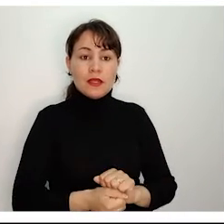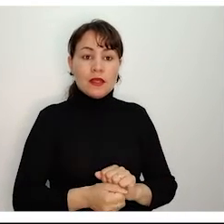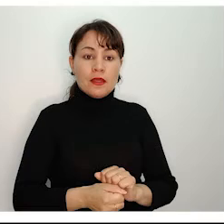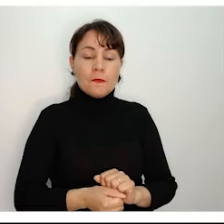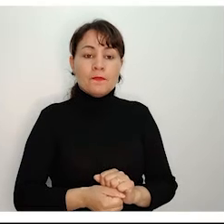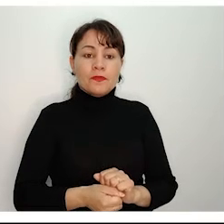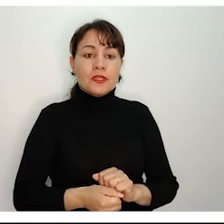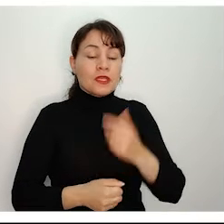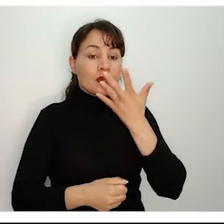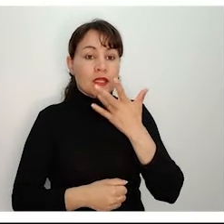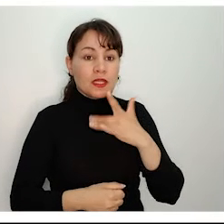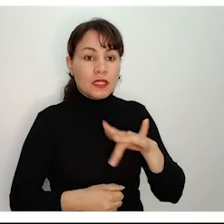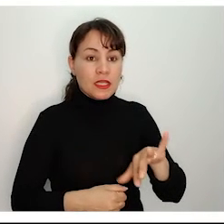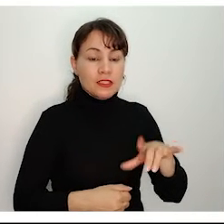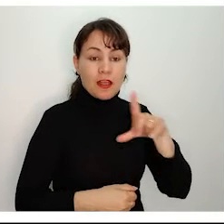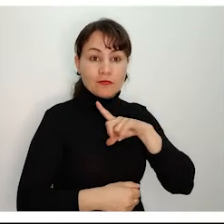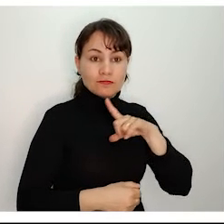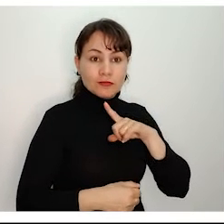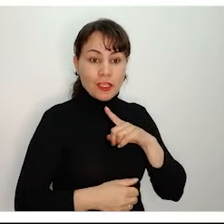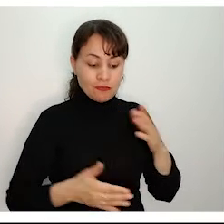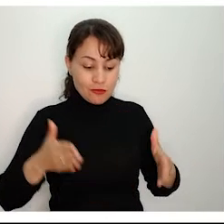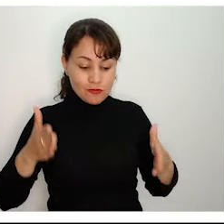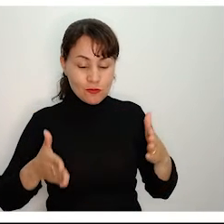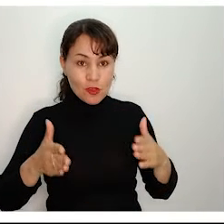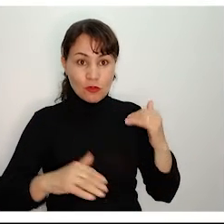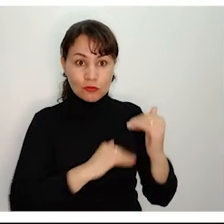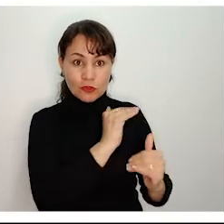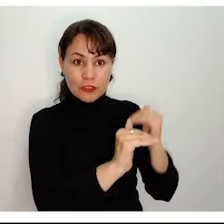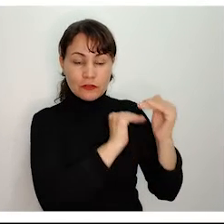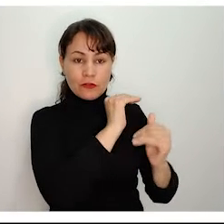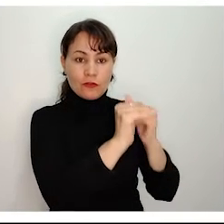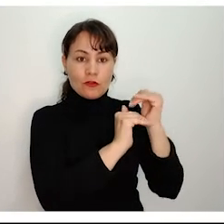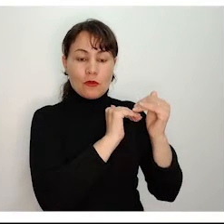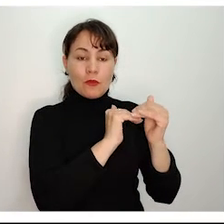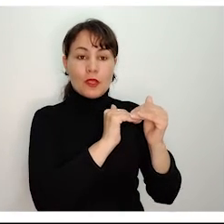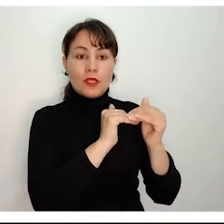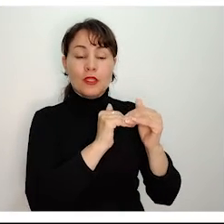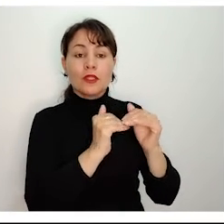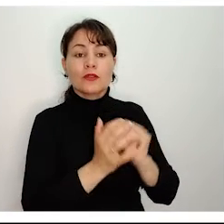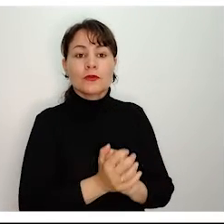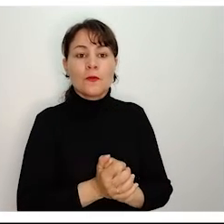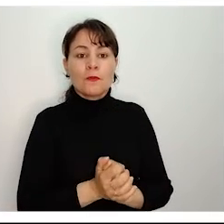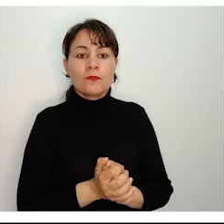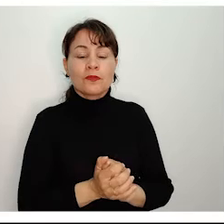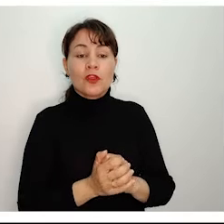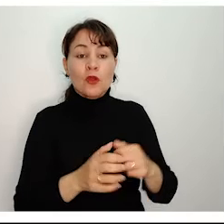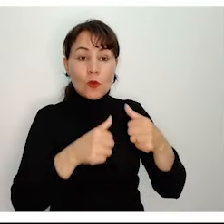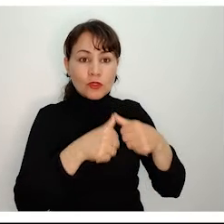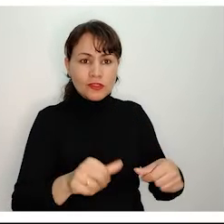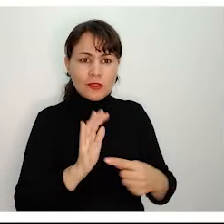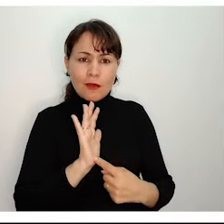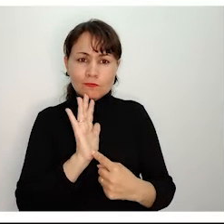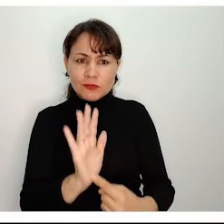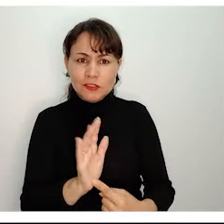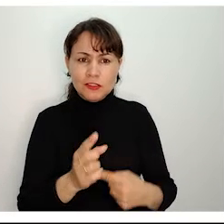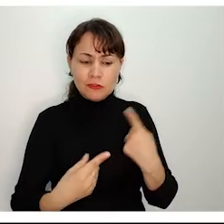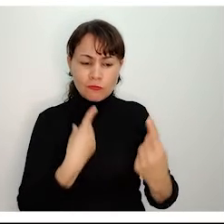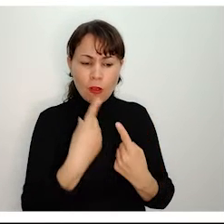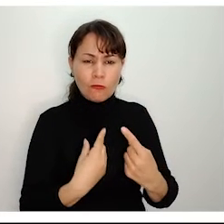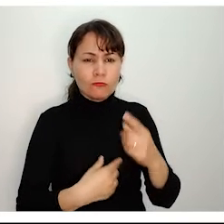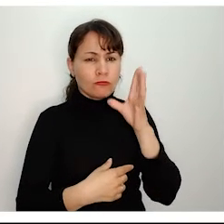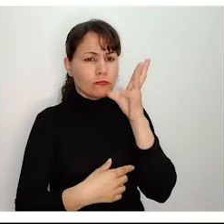ajudar. E essa ajuda que a criança recebe durante o período de desenvolvimento, quando ela